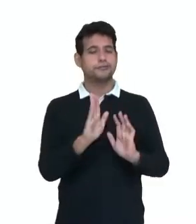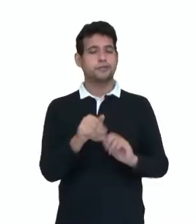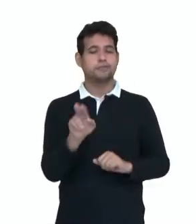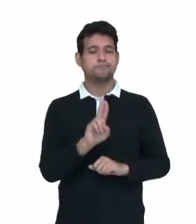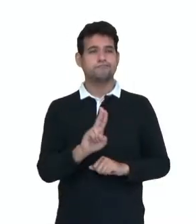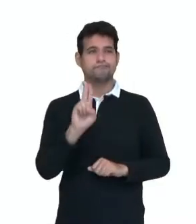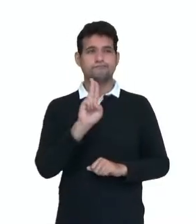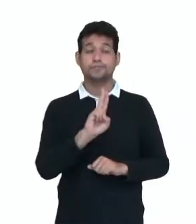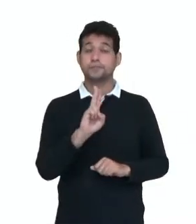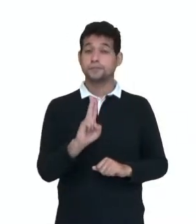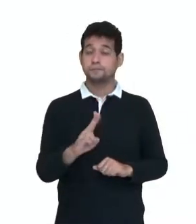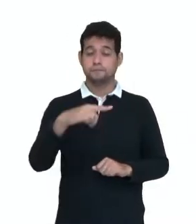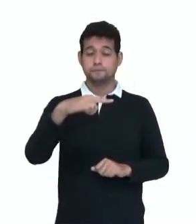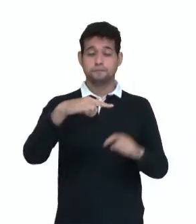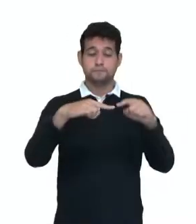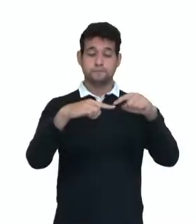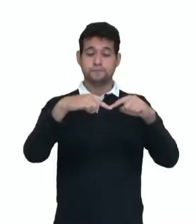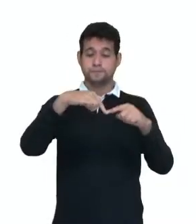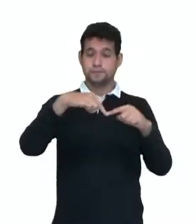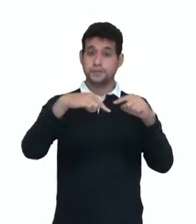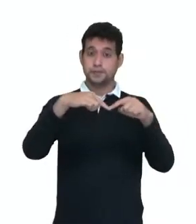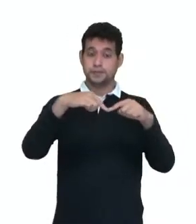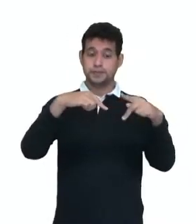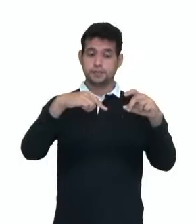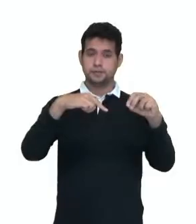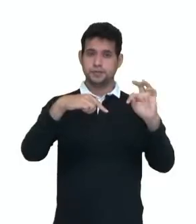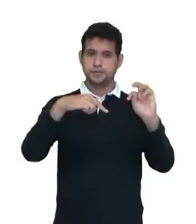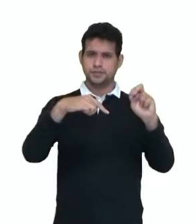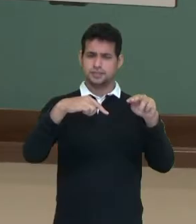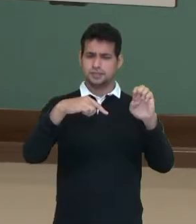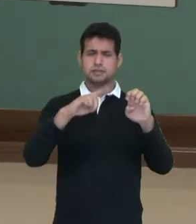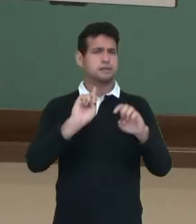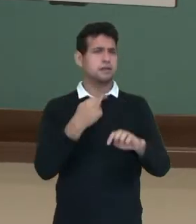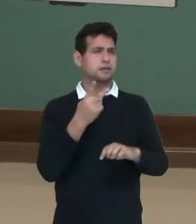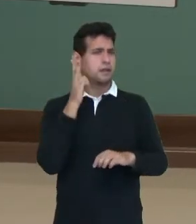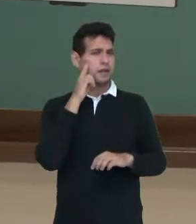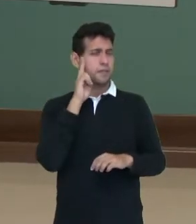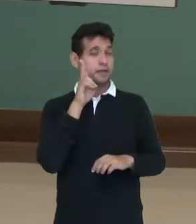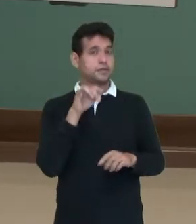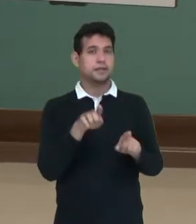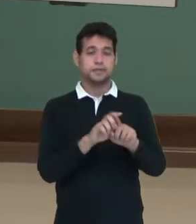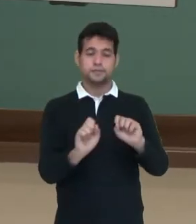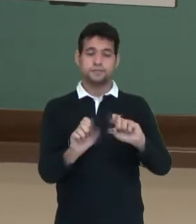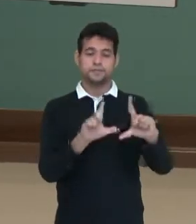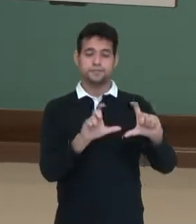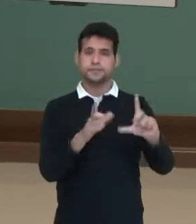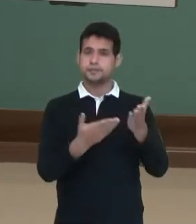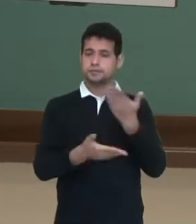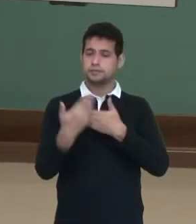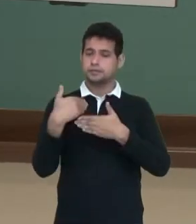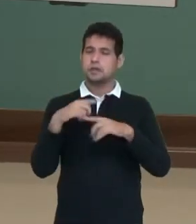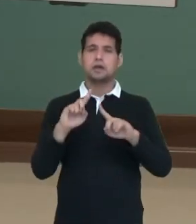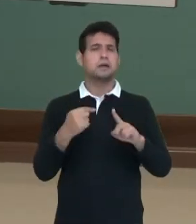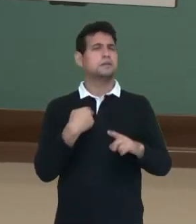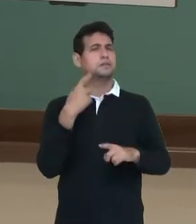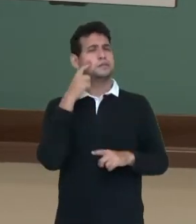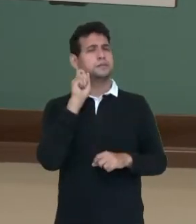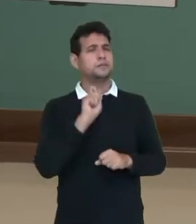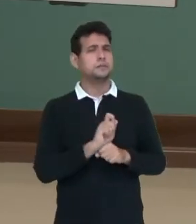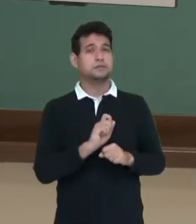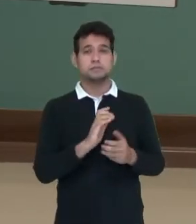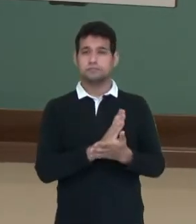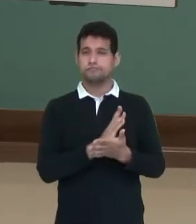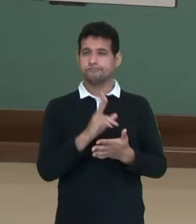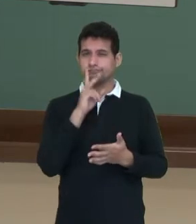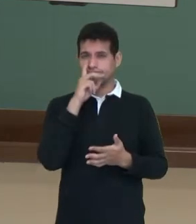aplicada nesse ponto de ação. Se a gente se recordar da imagem anterior, para que se levante, então, essa